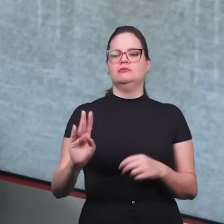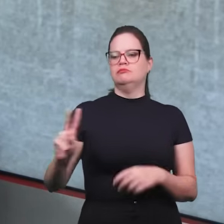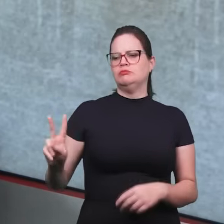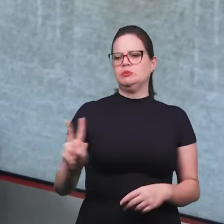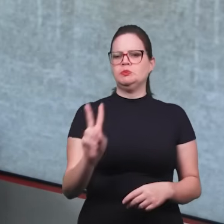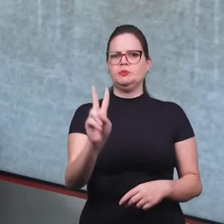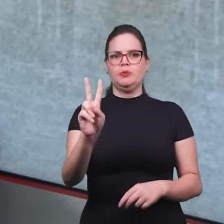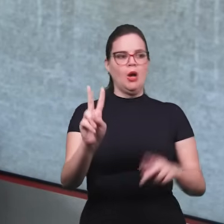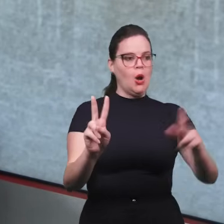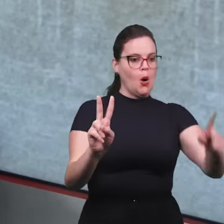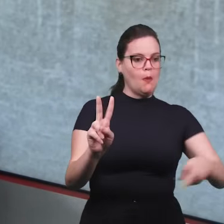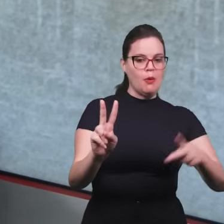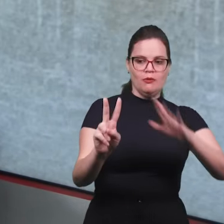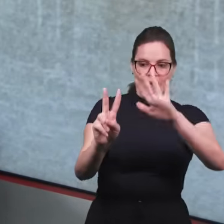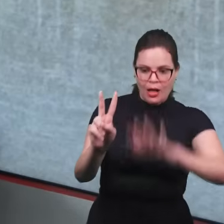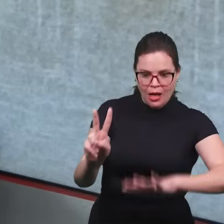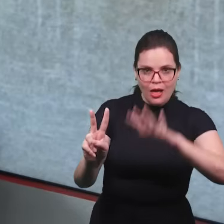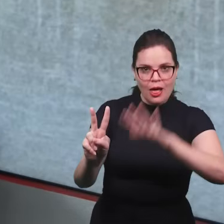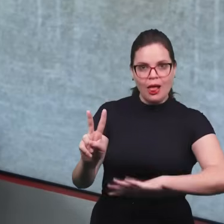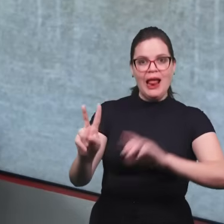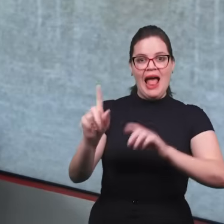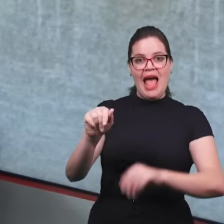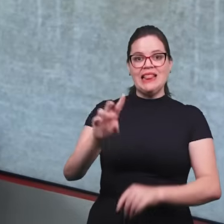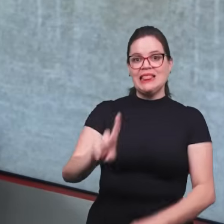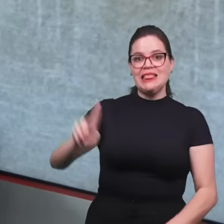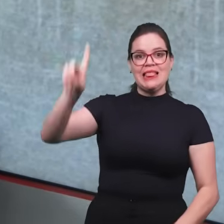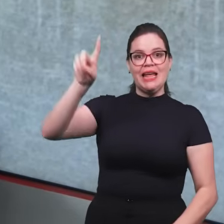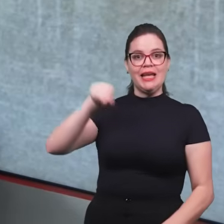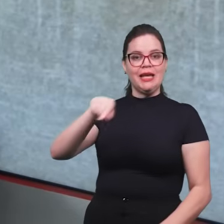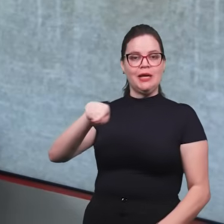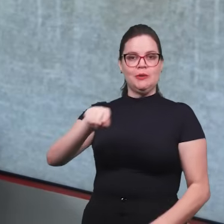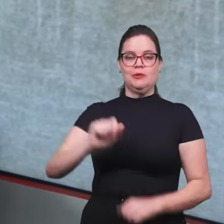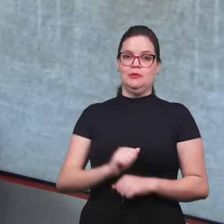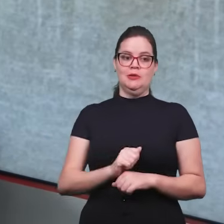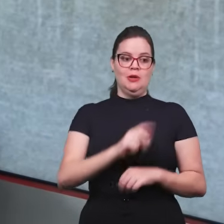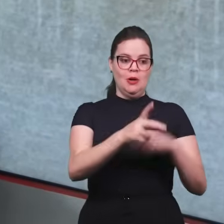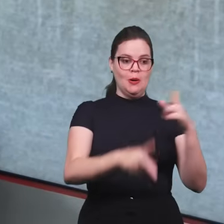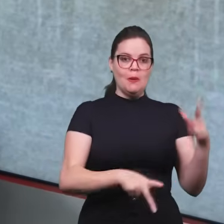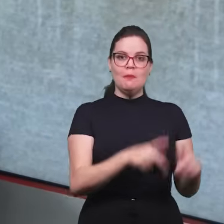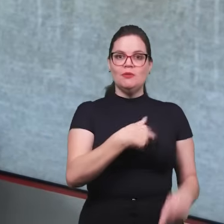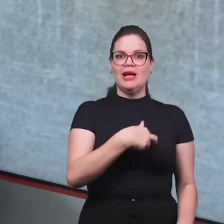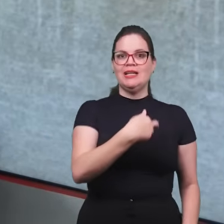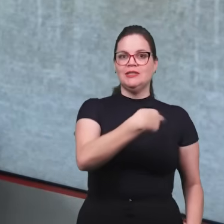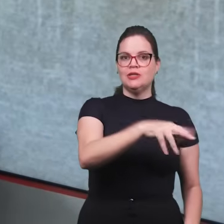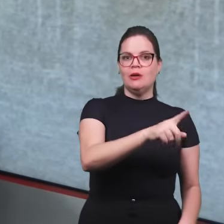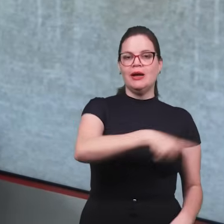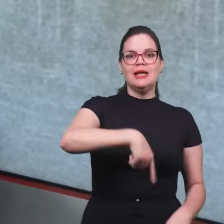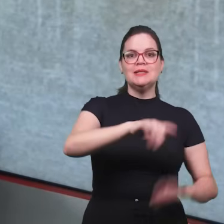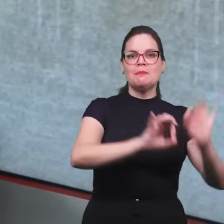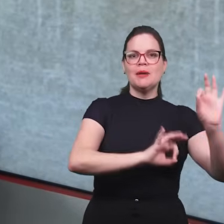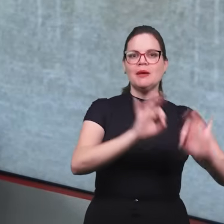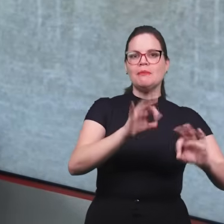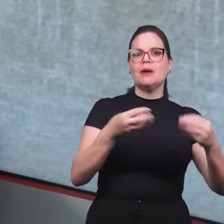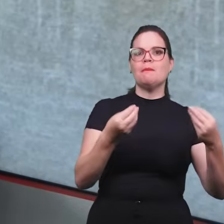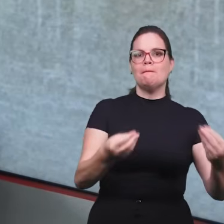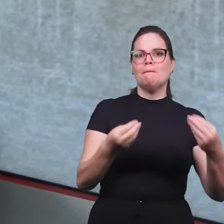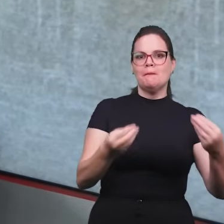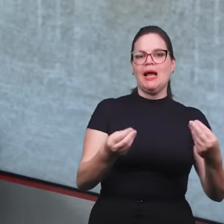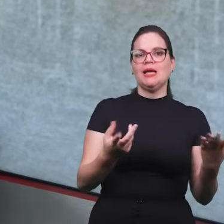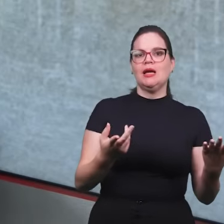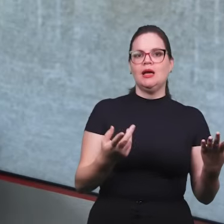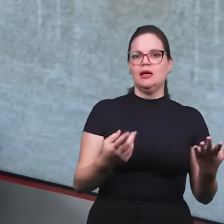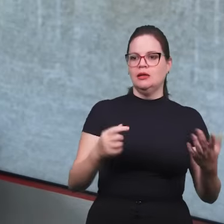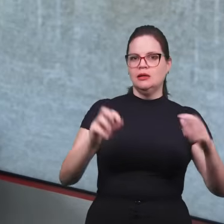como se fossem deuses. E a multidão ali, movida por uma reação religiosa, prepara-se para